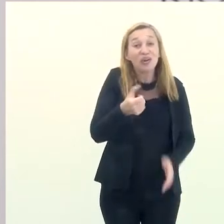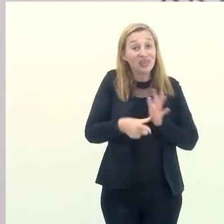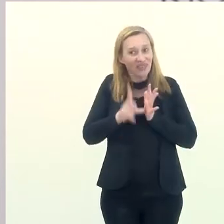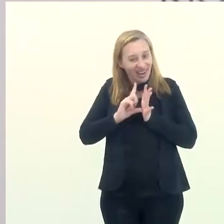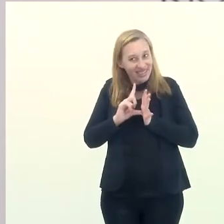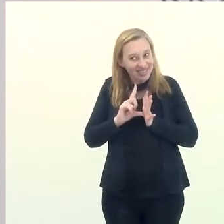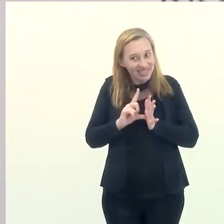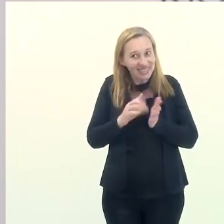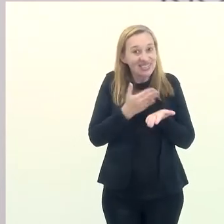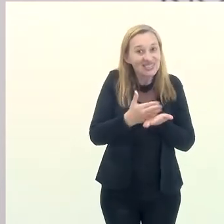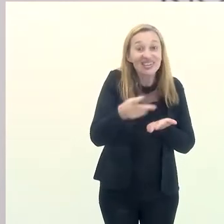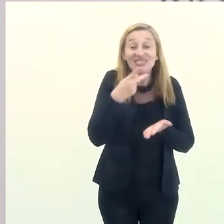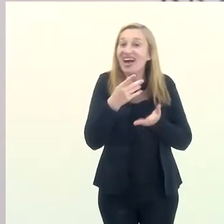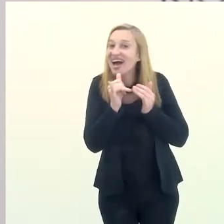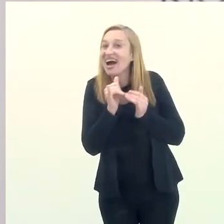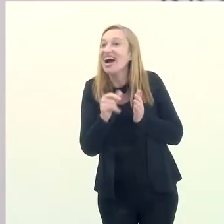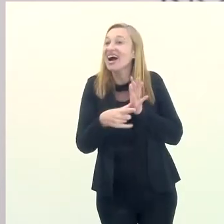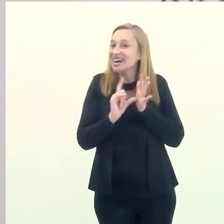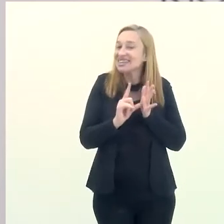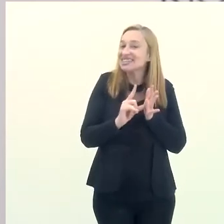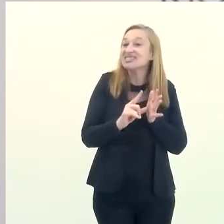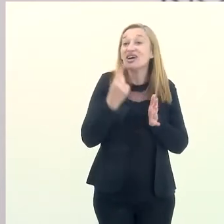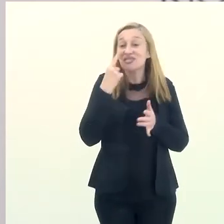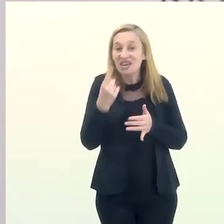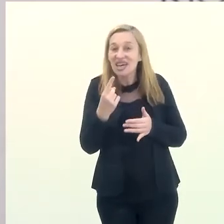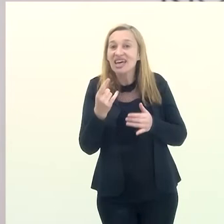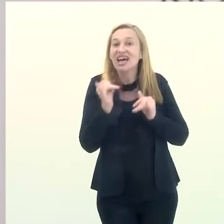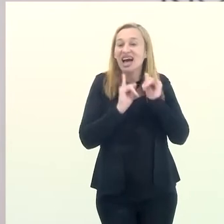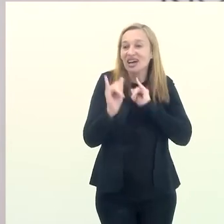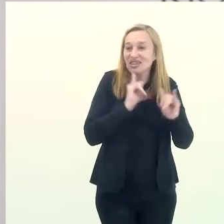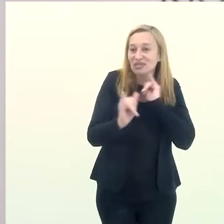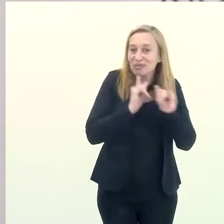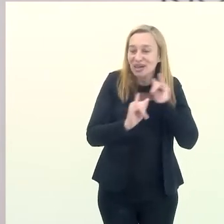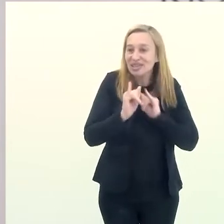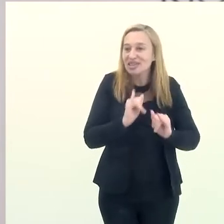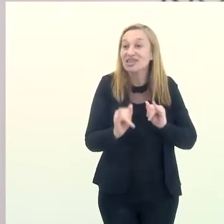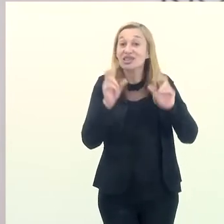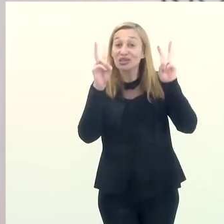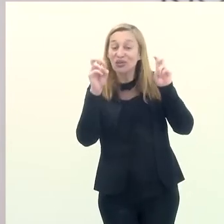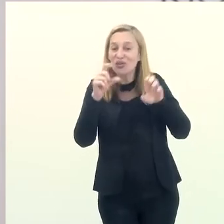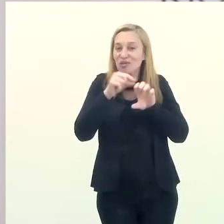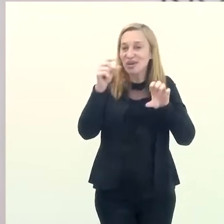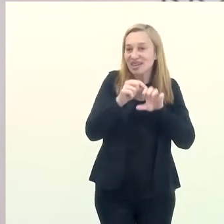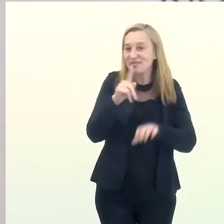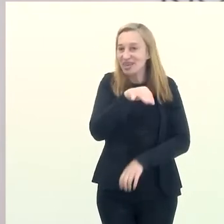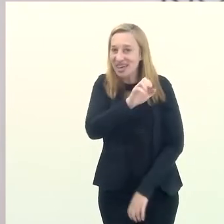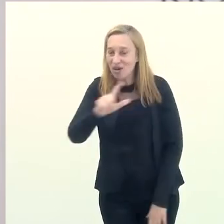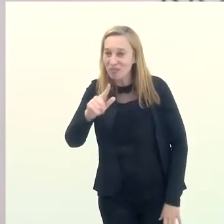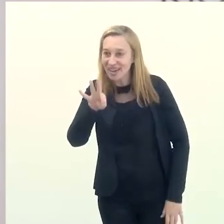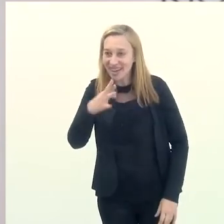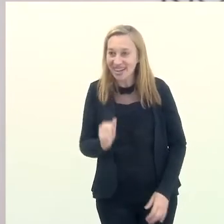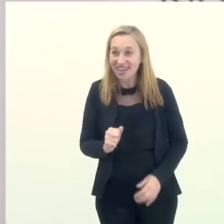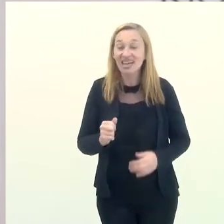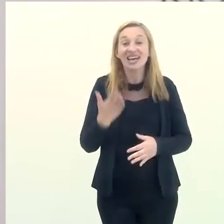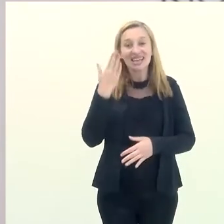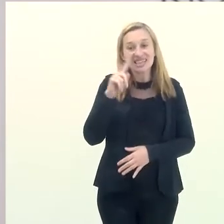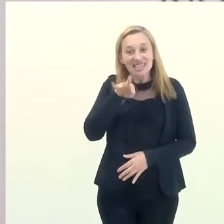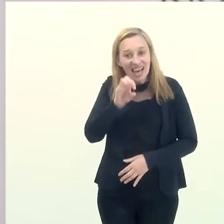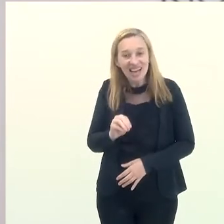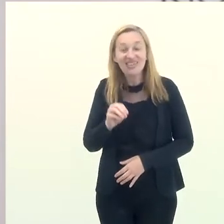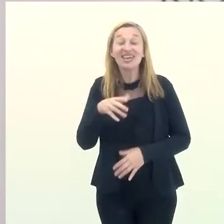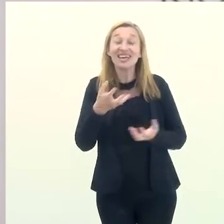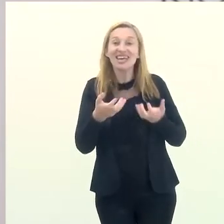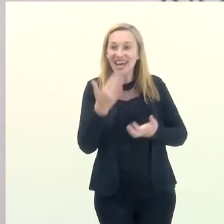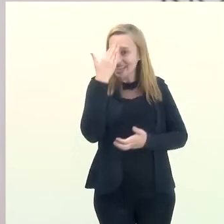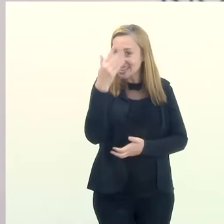um pouquinho antes, porque isso começa a se falar muito antes aí, a gente vai ter notícias sobre esse novo empreendimento em Miguel Pereira. Sabe, queria